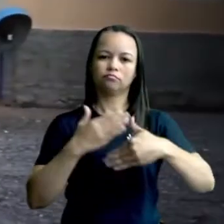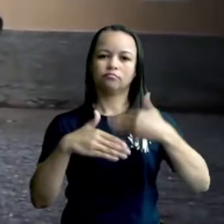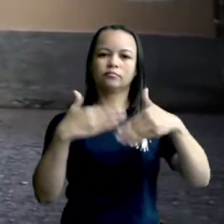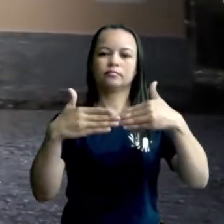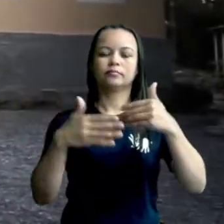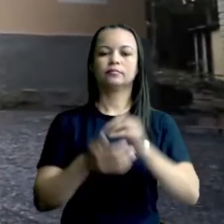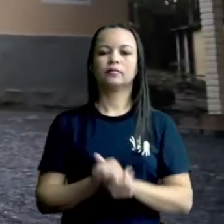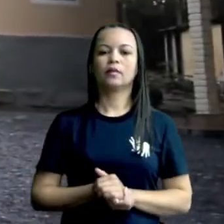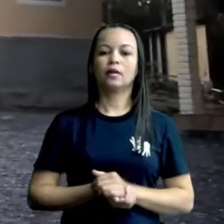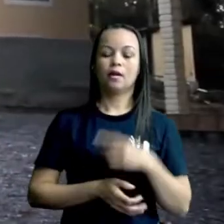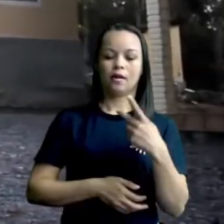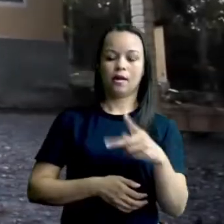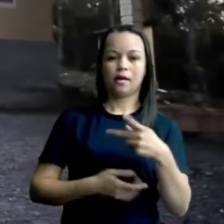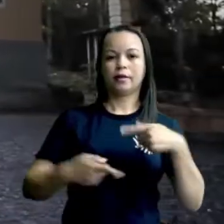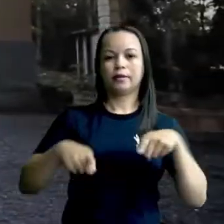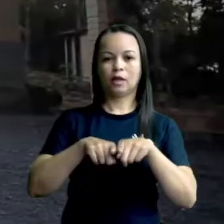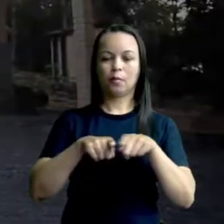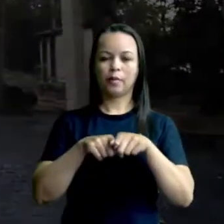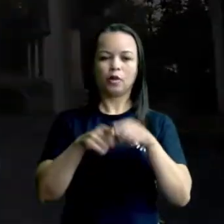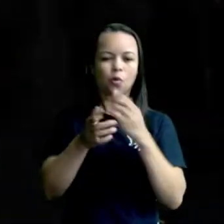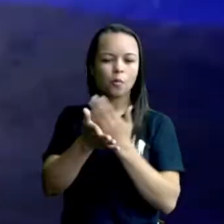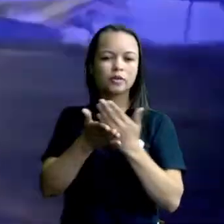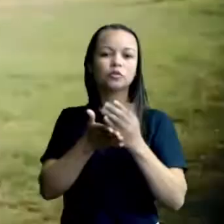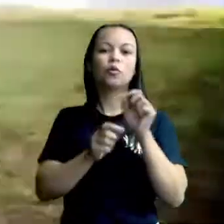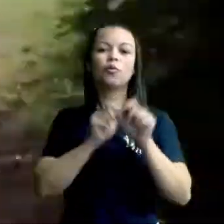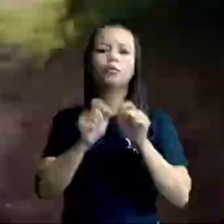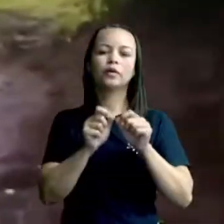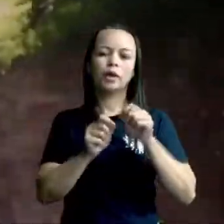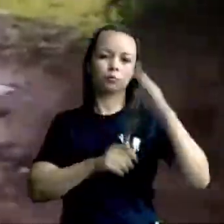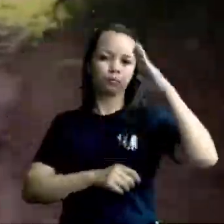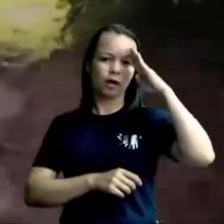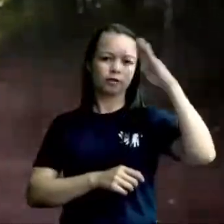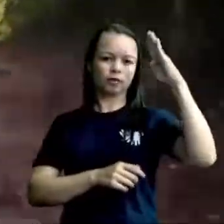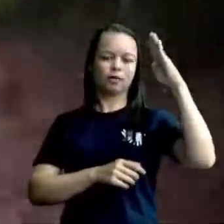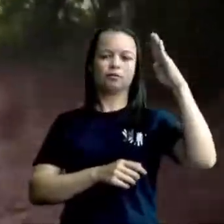Aqui também originou-se o embrião do Exército Brasileiro.